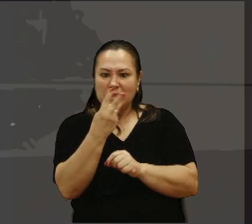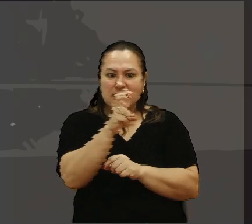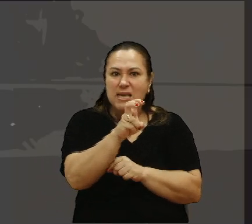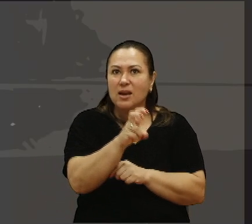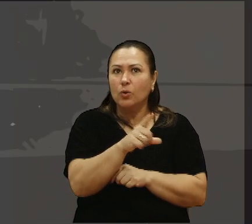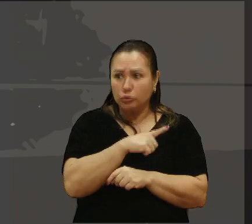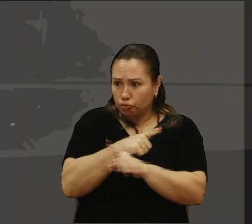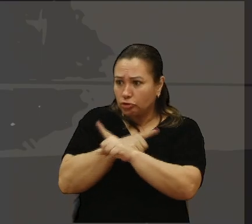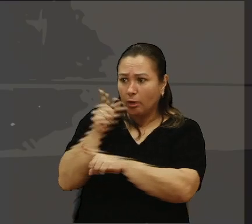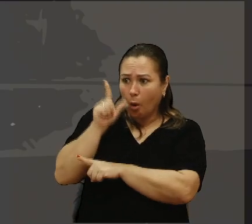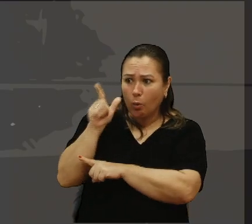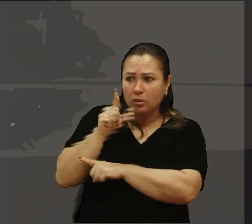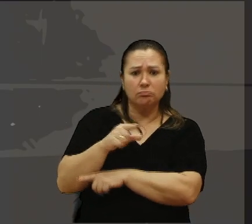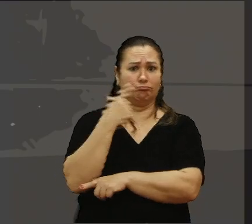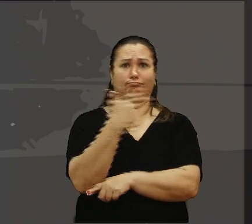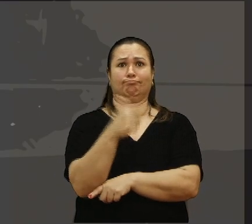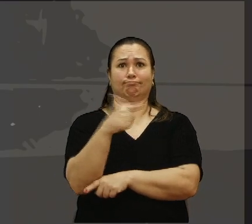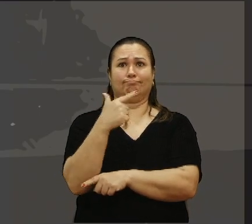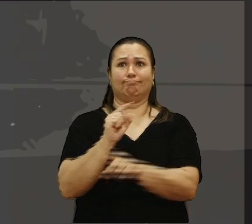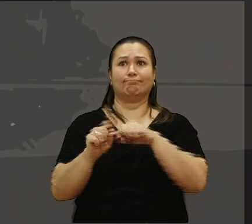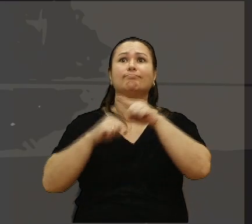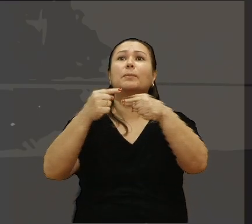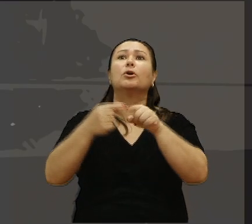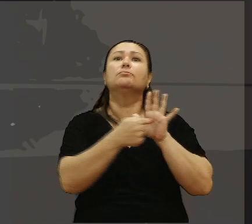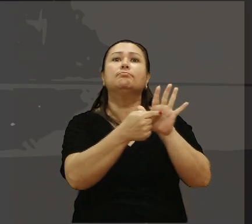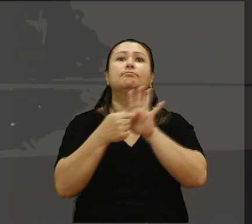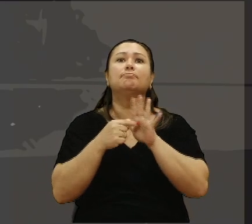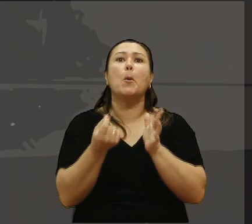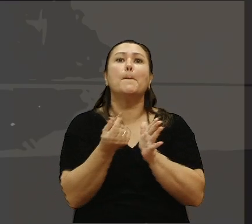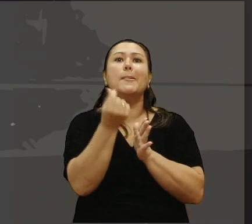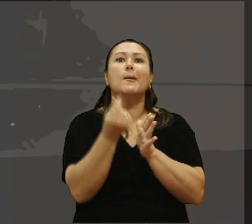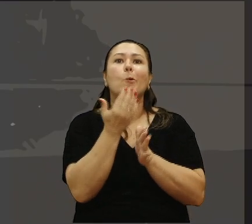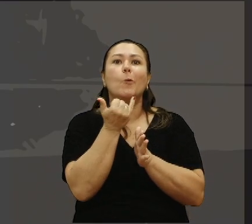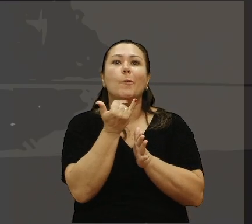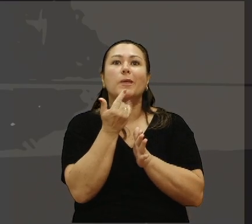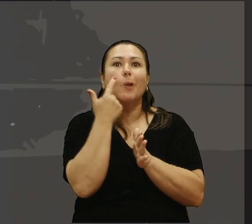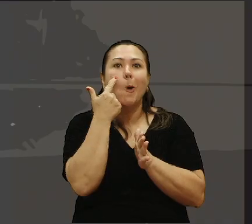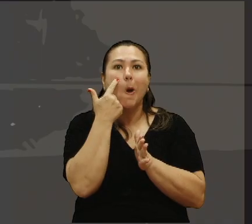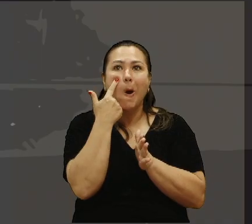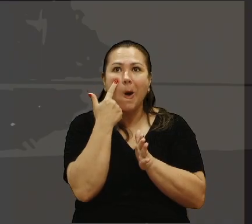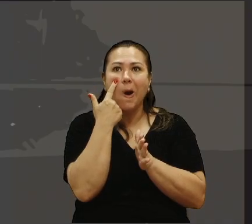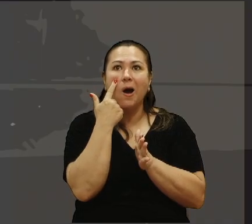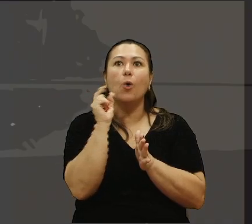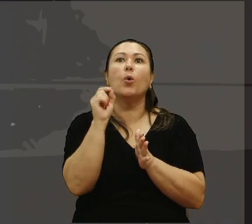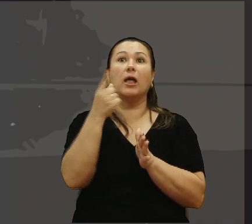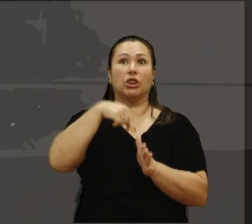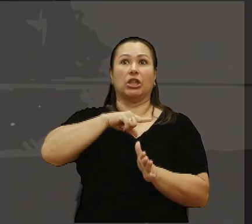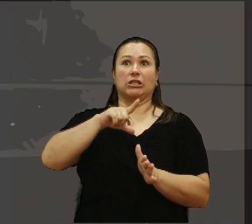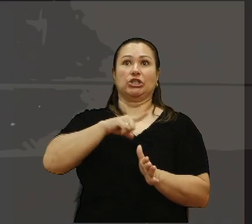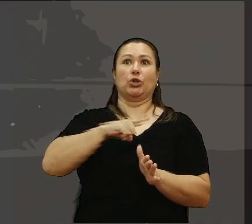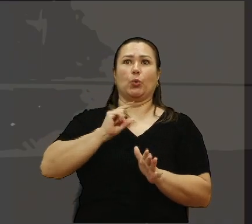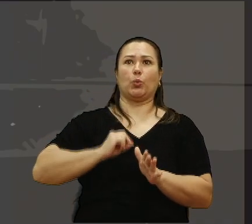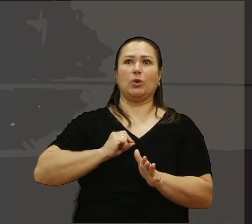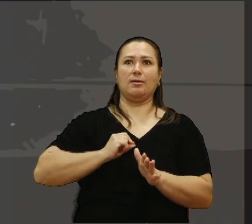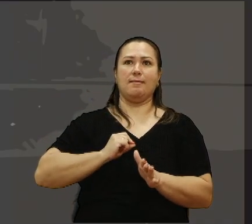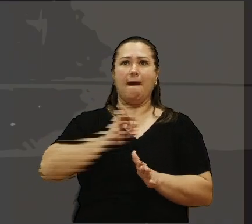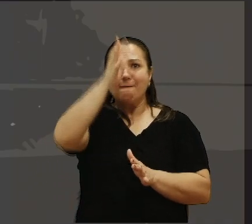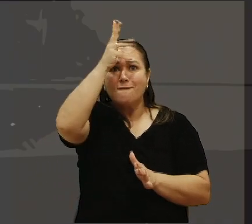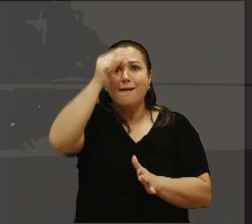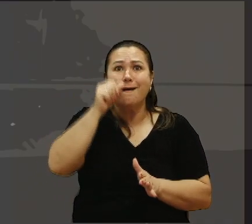Lucas? Não tinha. Próximo. Vamos lá. Nós tínhamos peito de